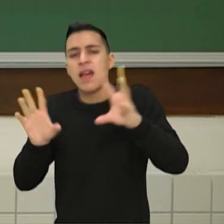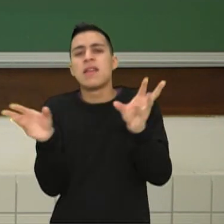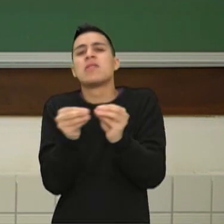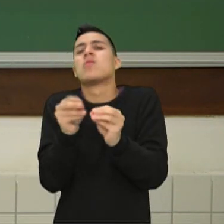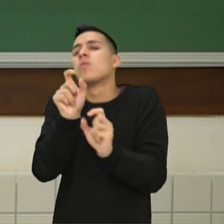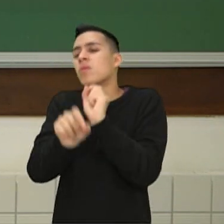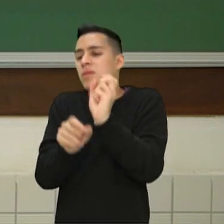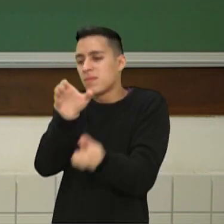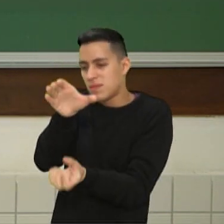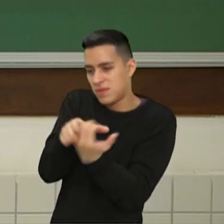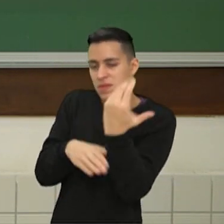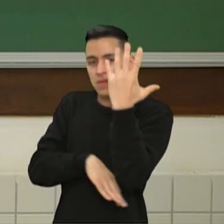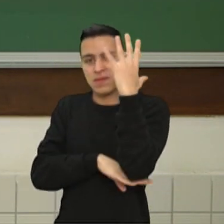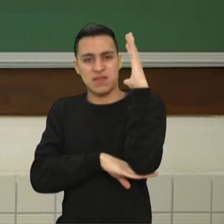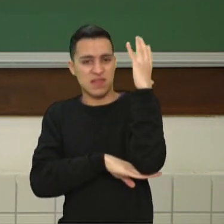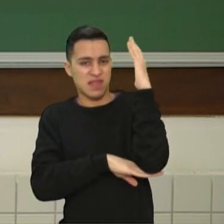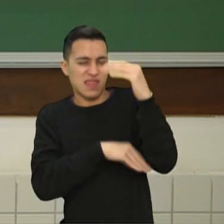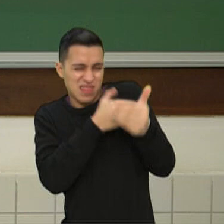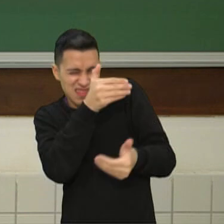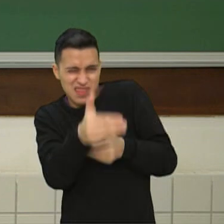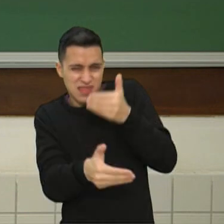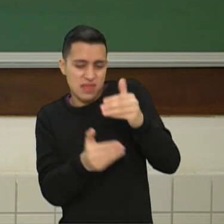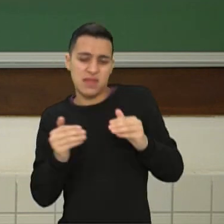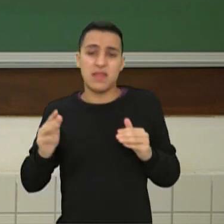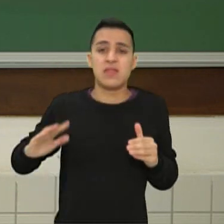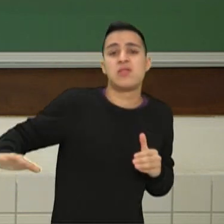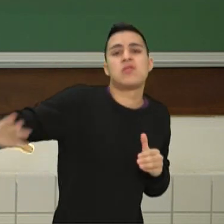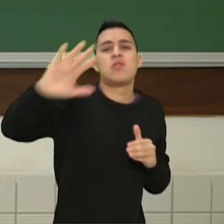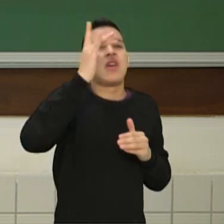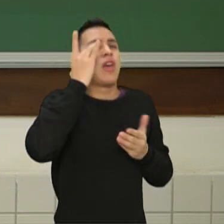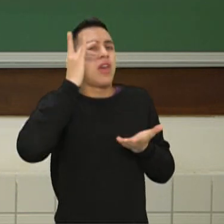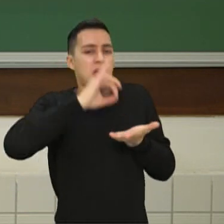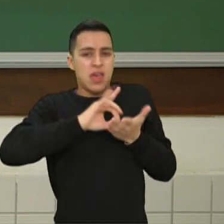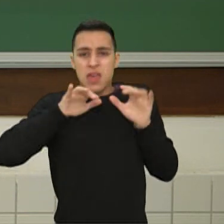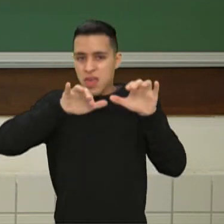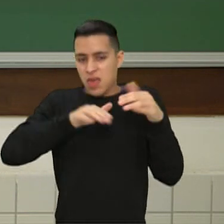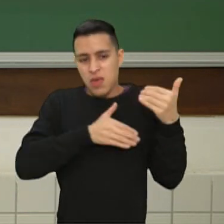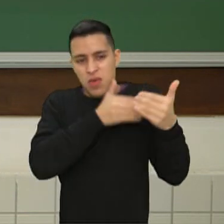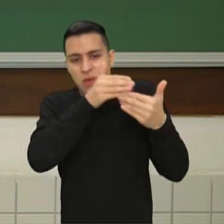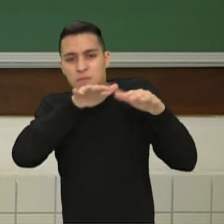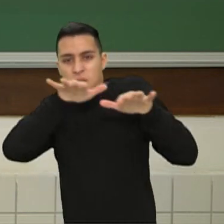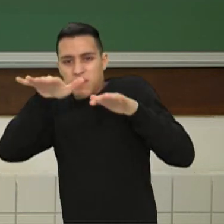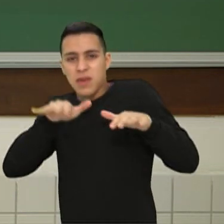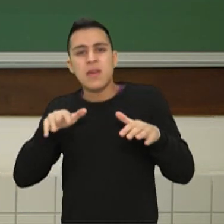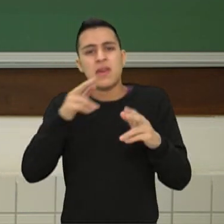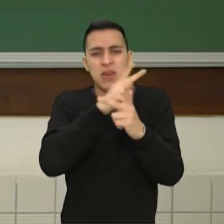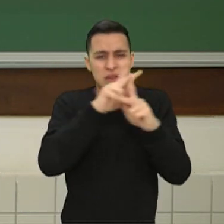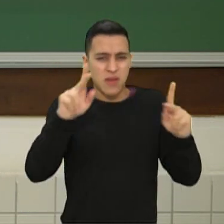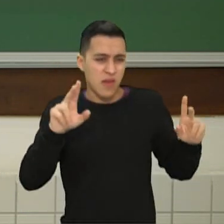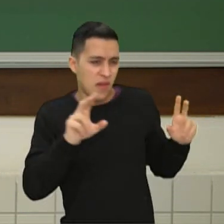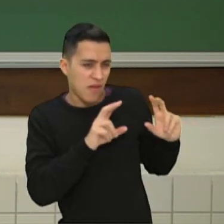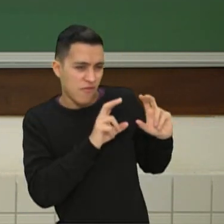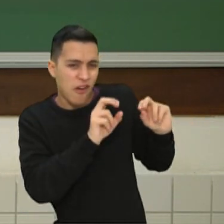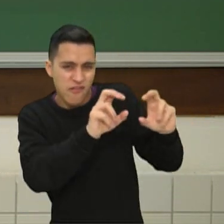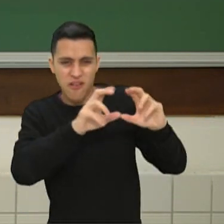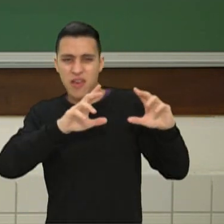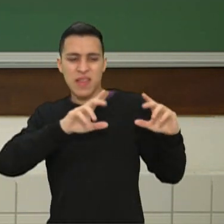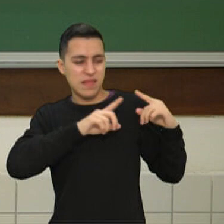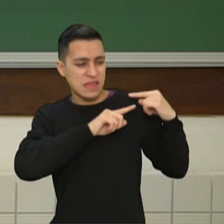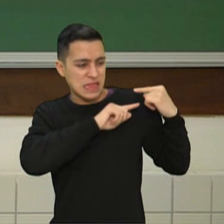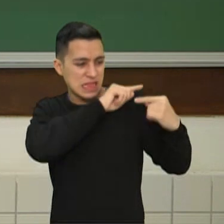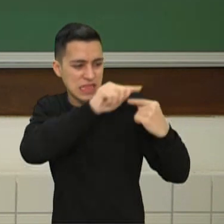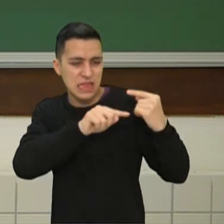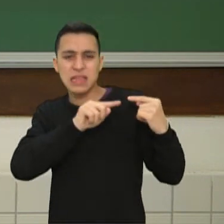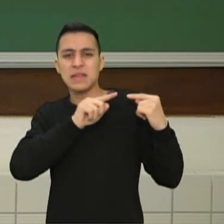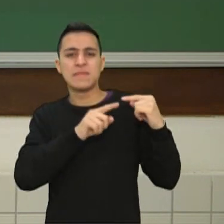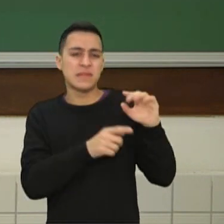ser a árvore frutífera, tá? Então, tudo que existe na realidade se move assim, né? Os seus avós, né, a geração dos nossos avós